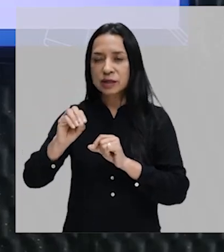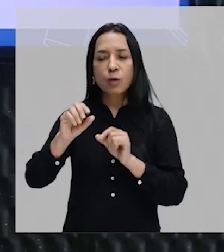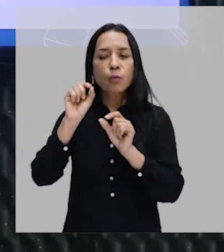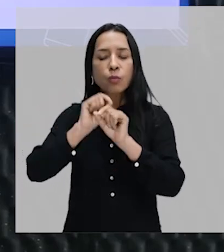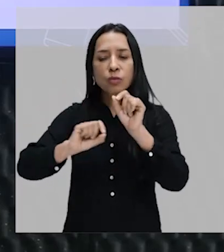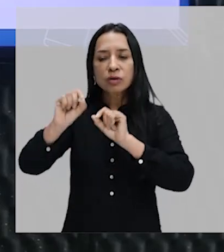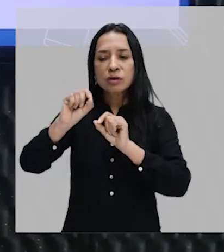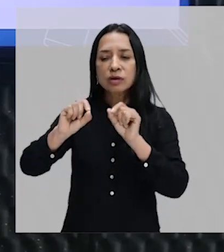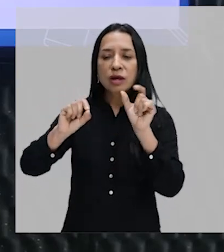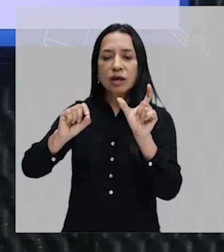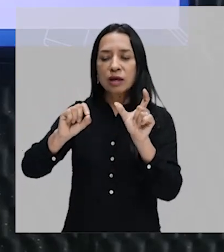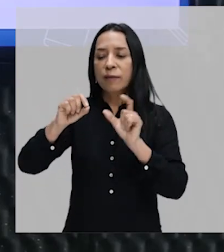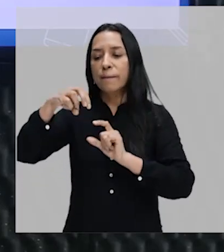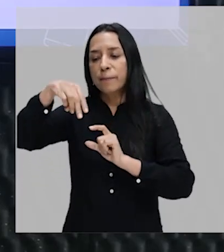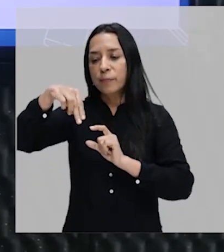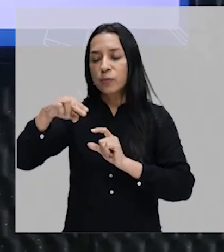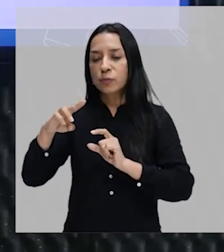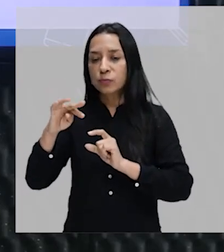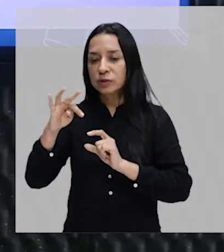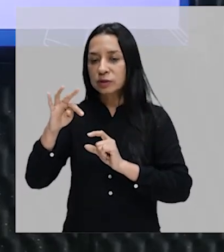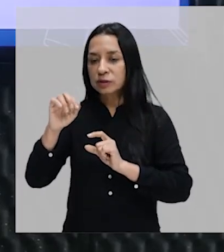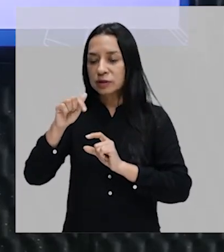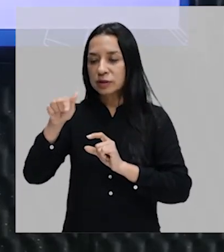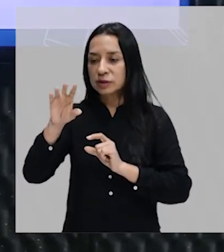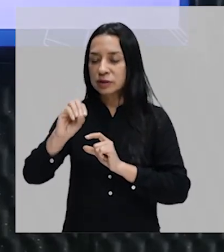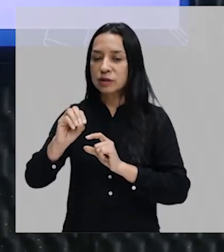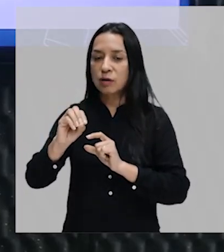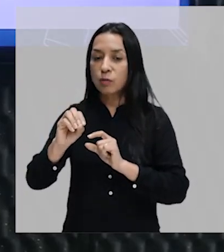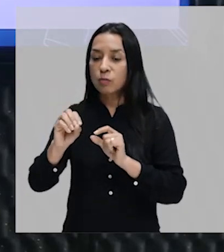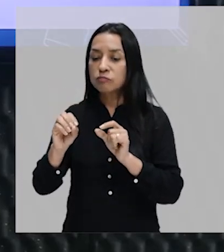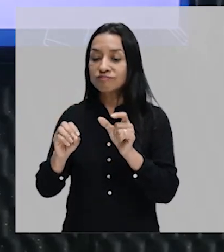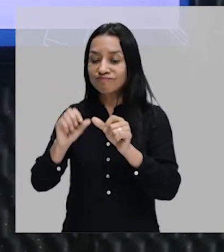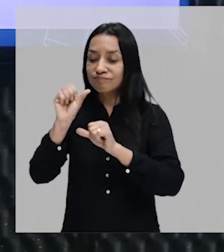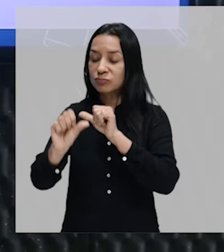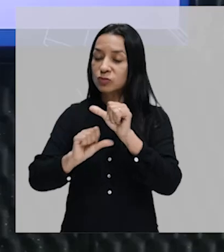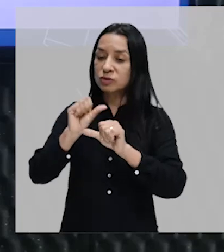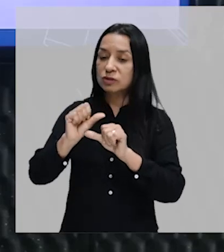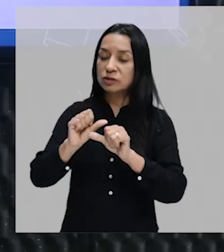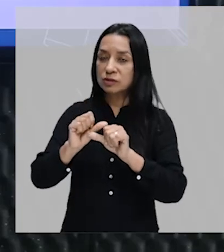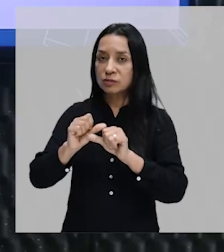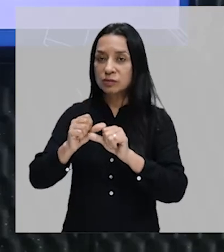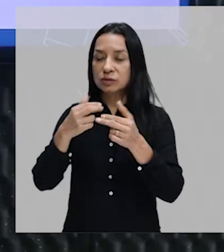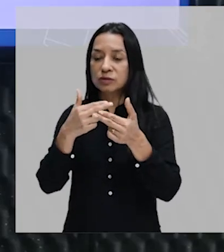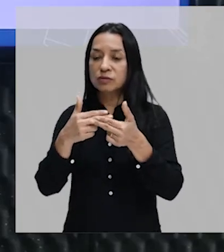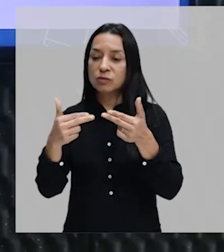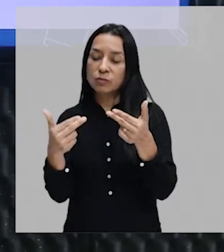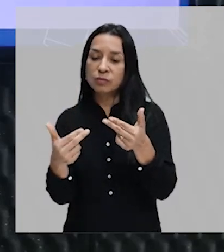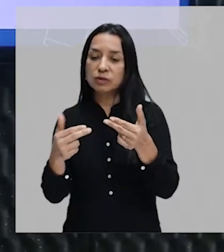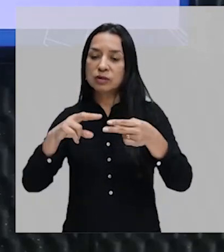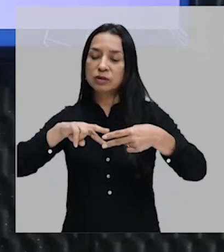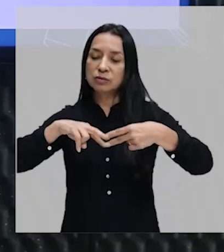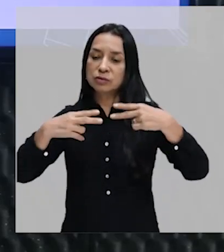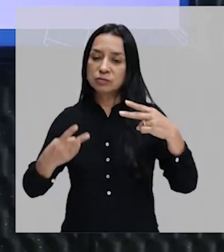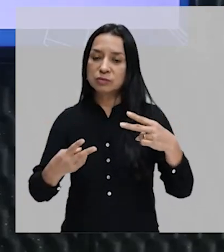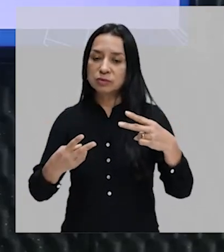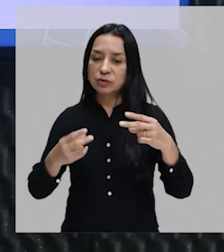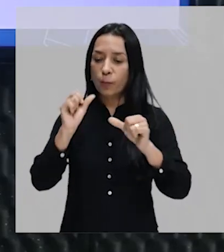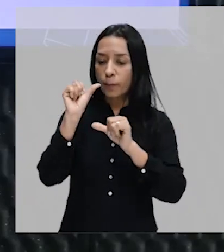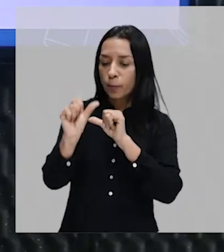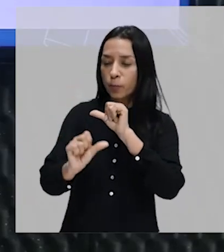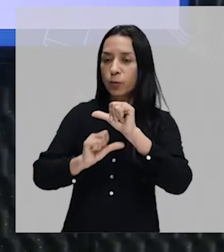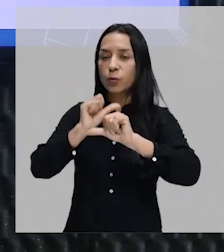recombinação? Mutação, pessoal, quer dizer que o material genético nós temos ali, por exemplo, uma